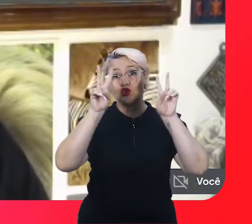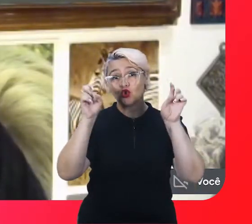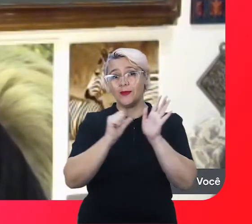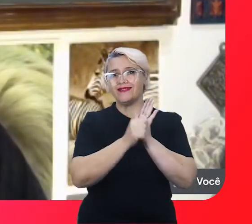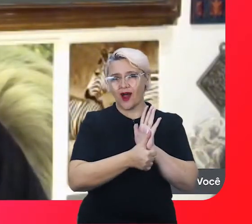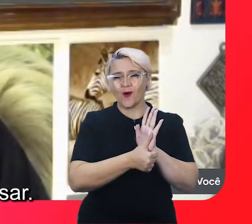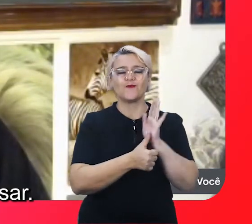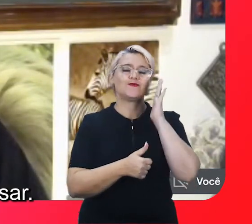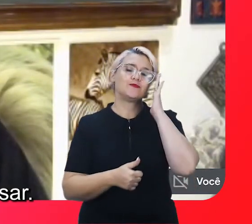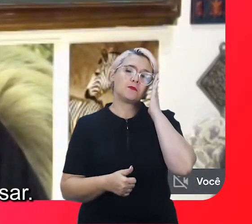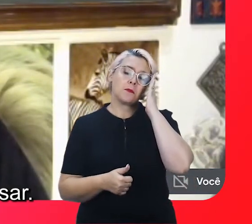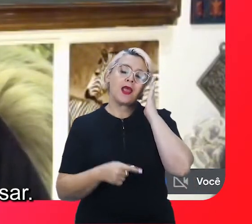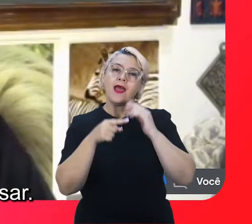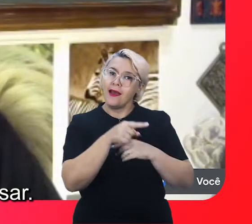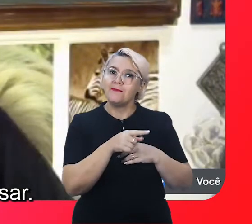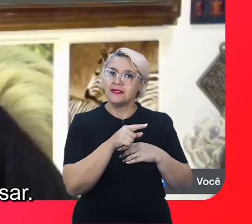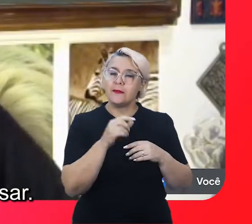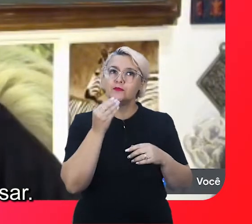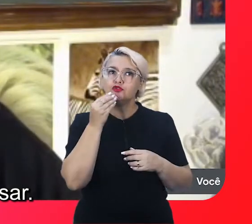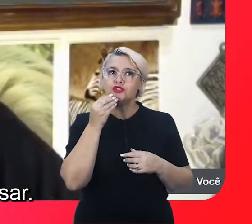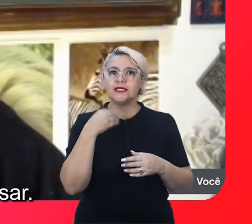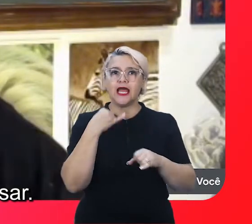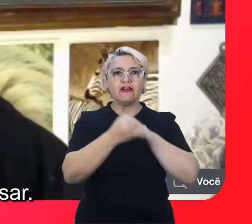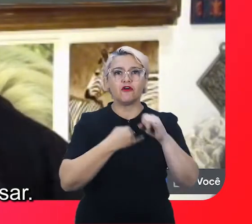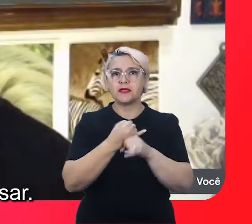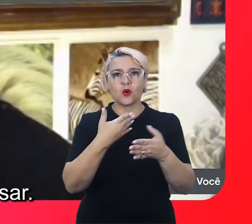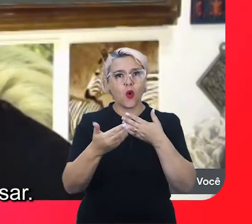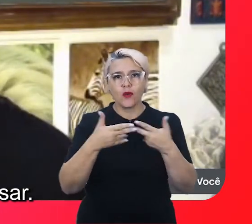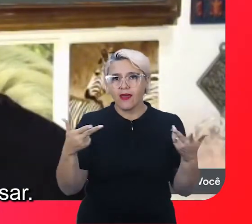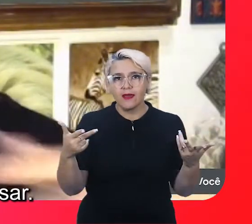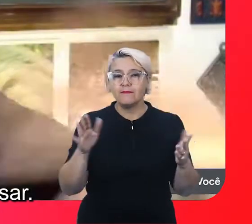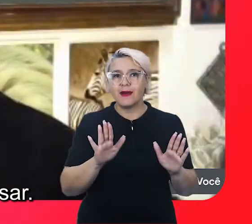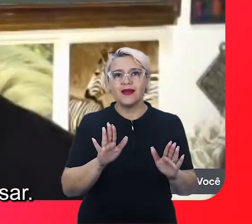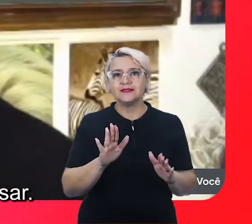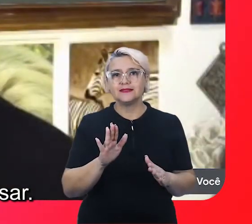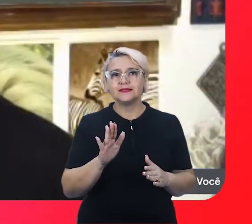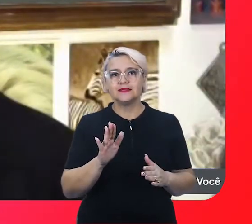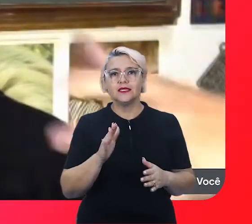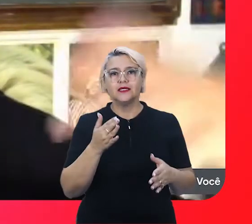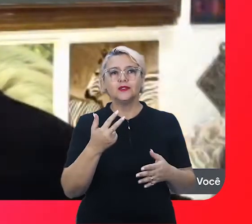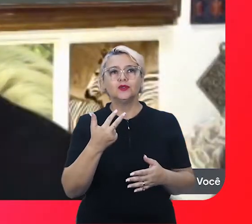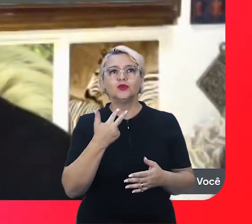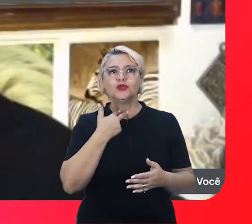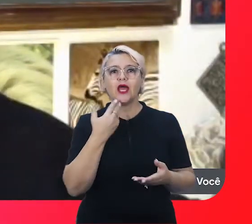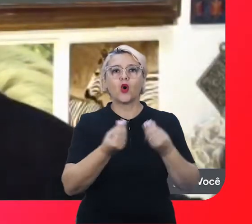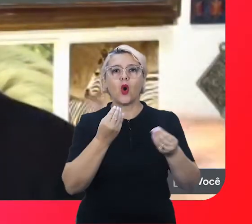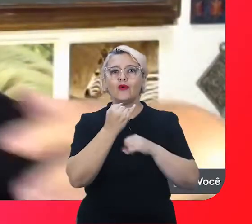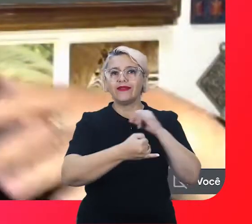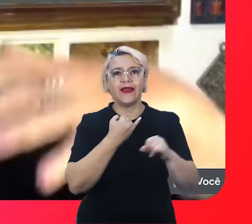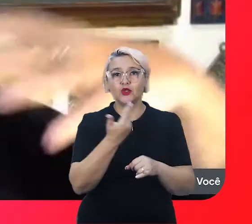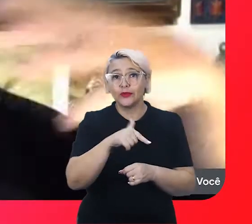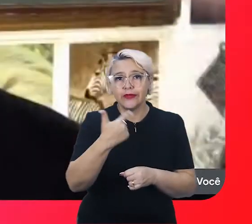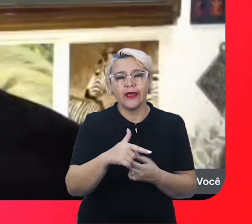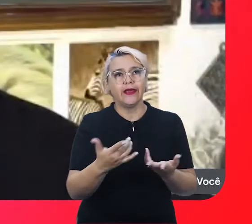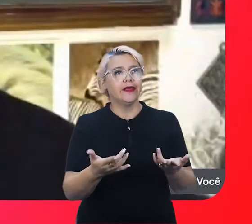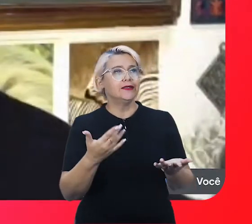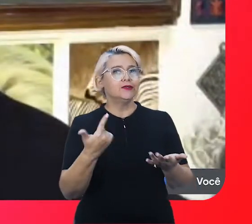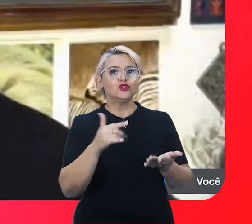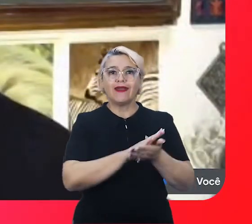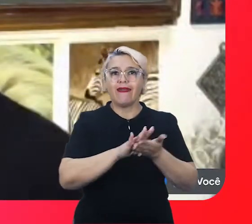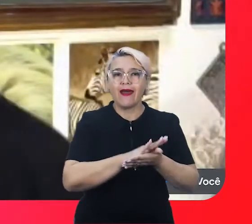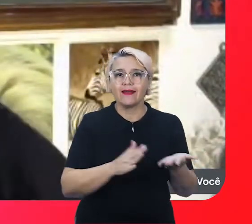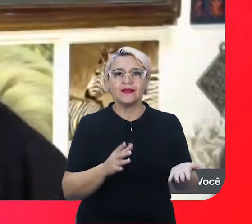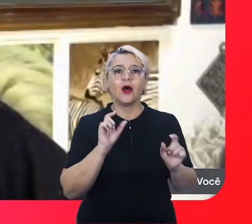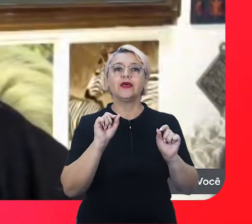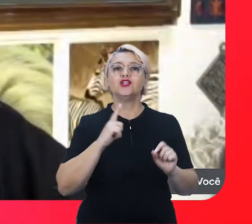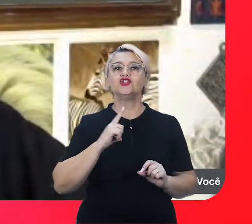de Down. Ela podia ter informação do jeito que fosse, mas ela não tinha como acessar, não tinha internet, ela não tinha nada. O